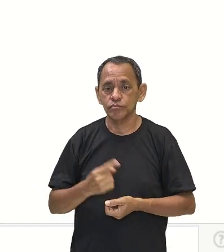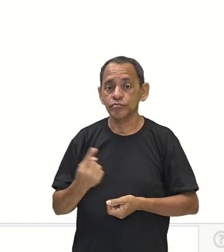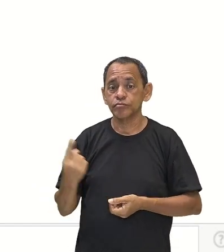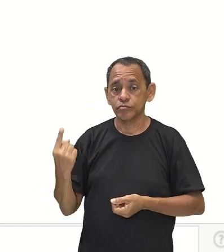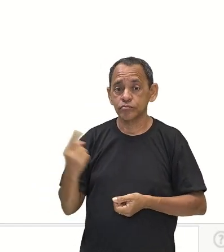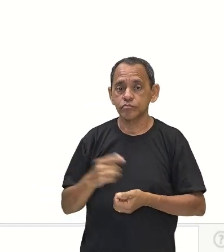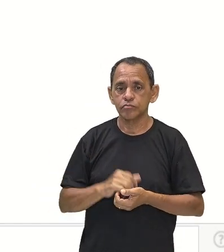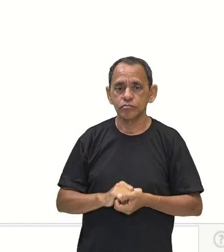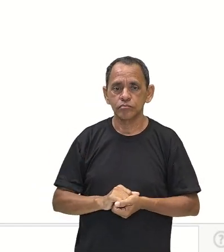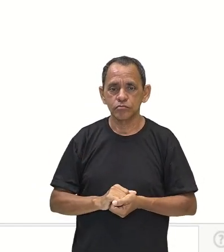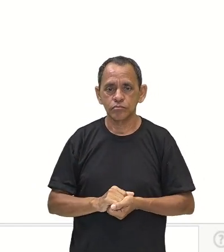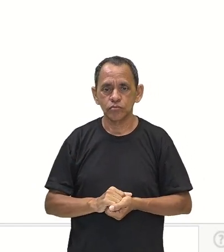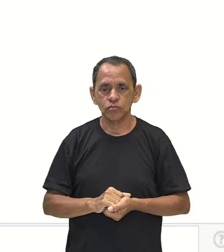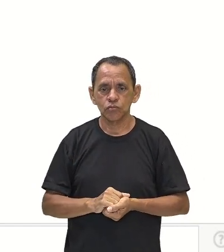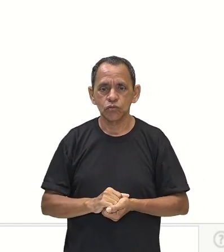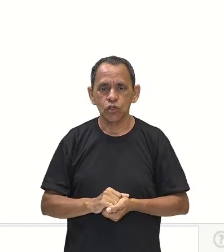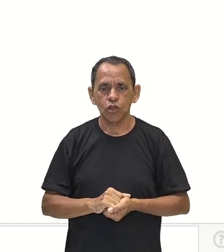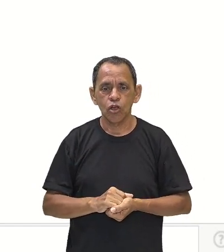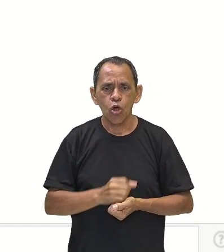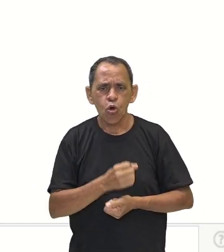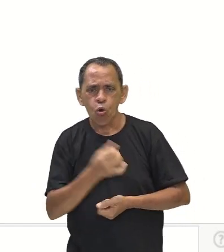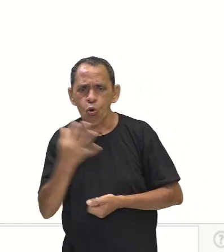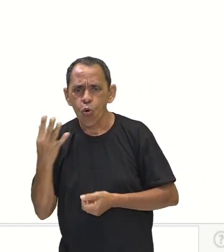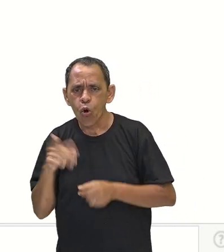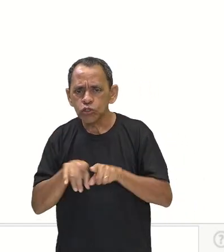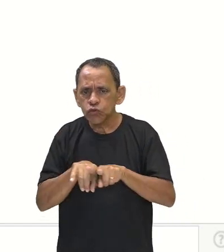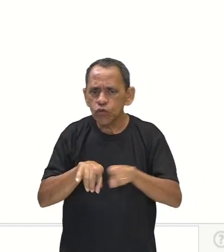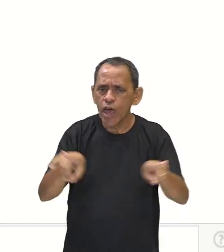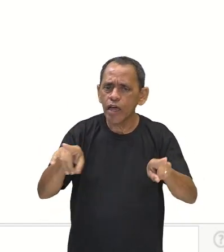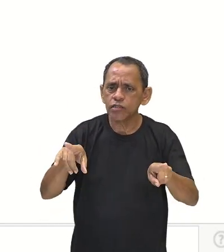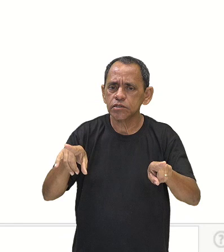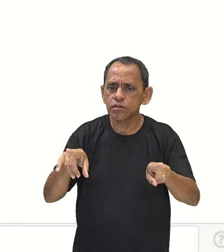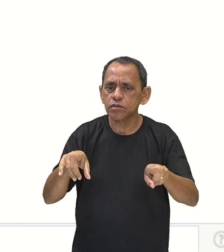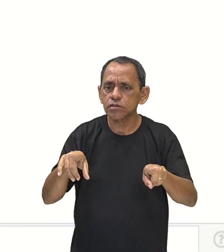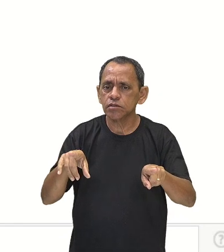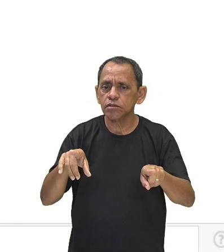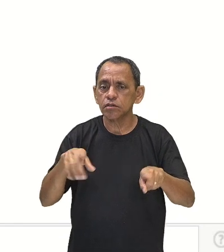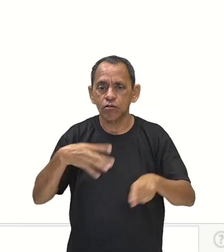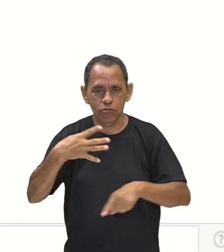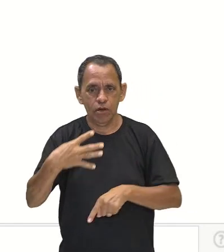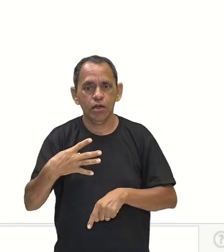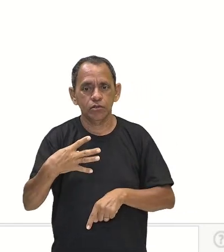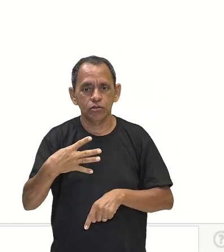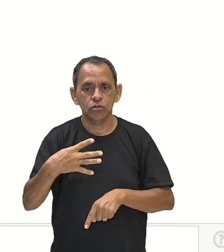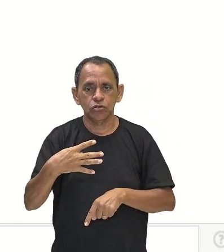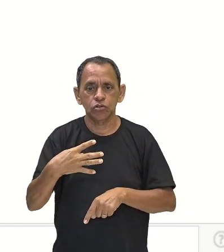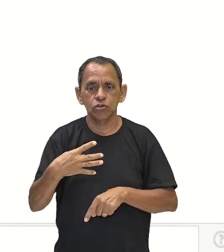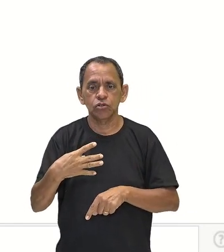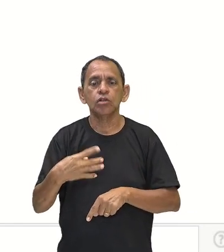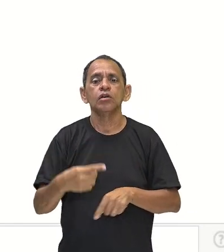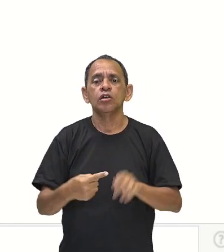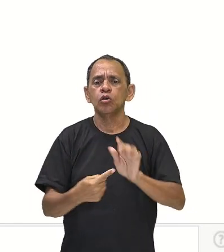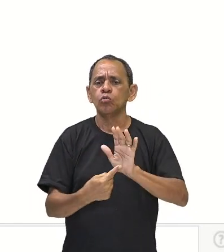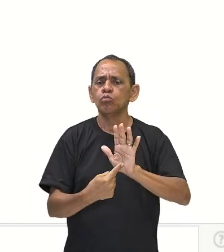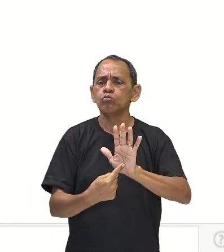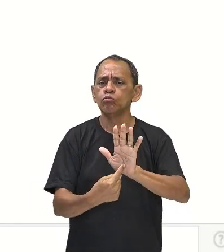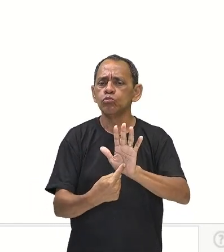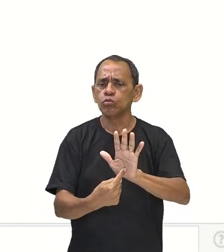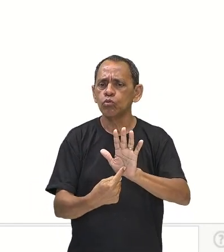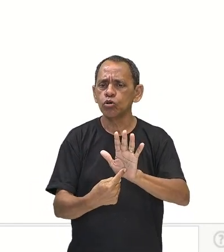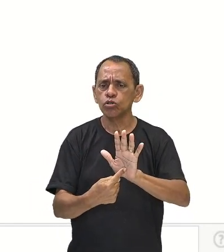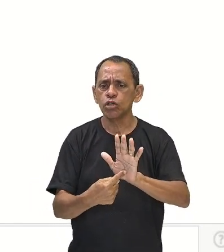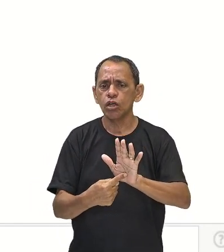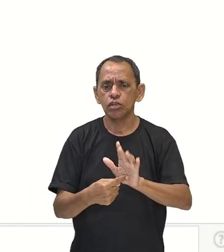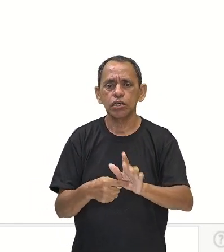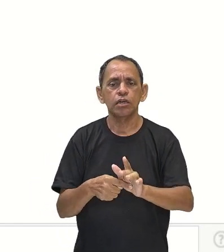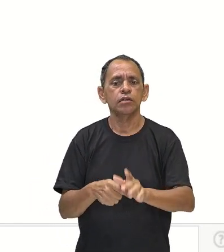tem quantos vértices? Ele tem 4 vértices. Cada vértice são projetadas quantas arestas? 3. 4 vezes